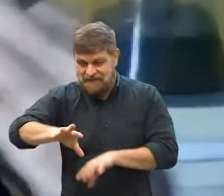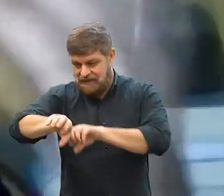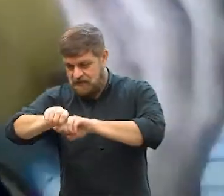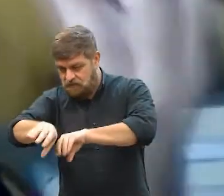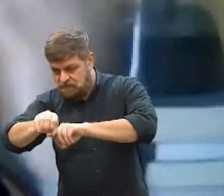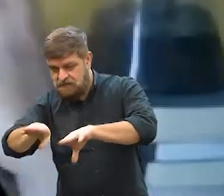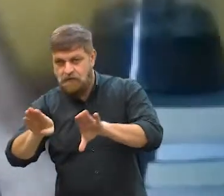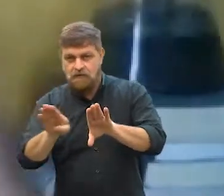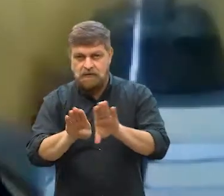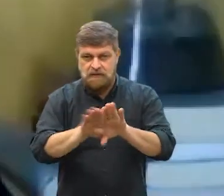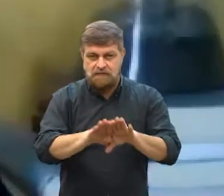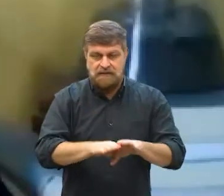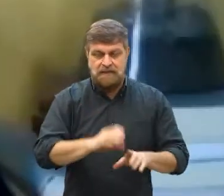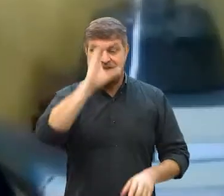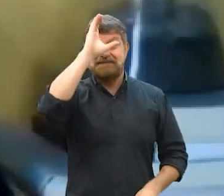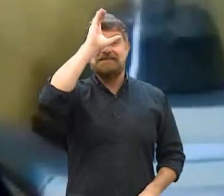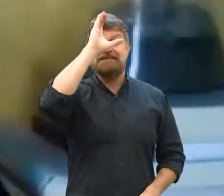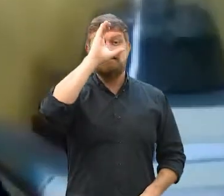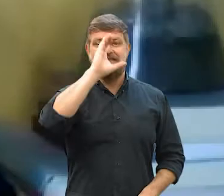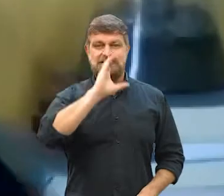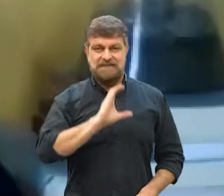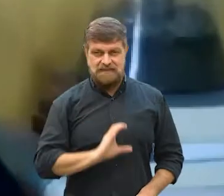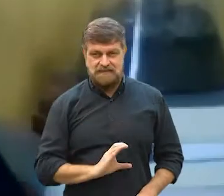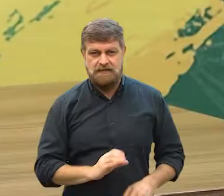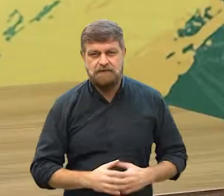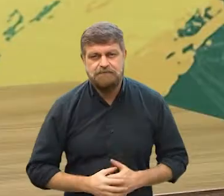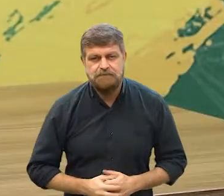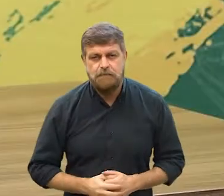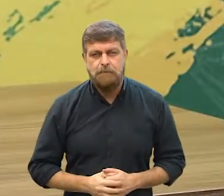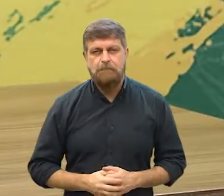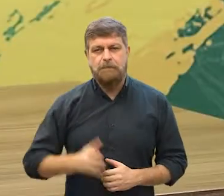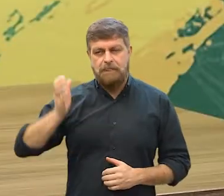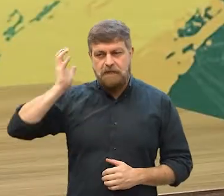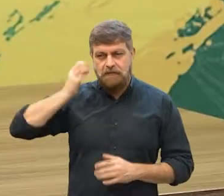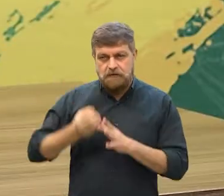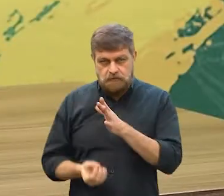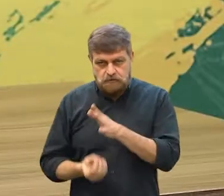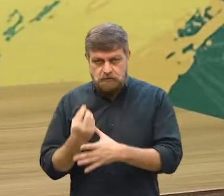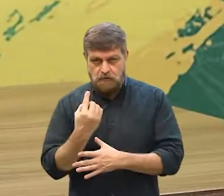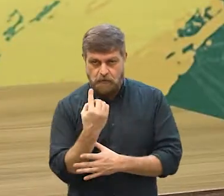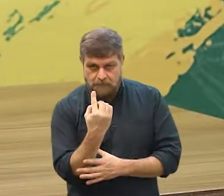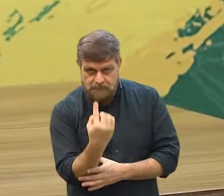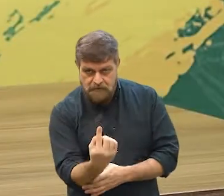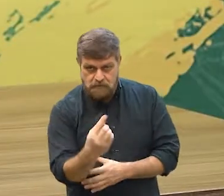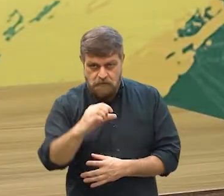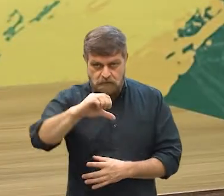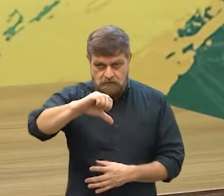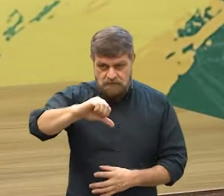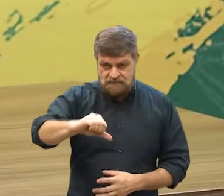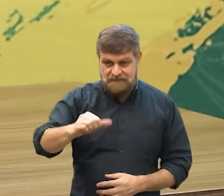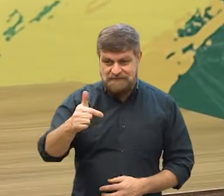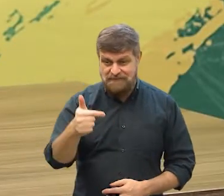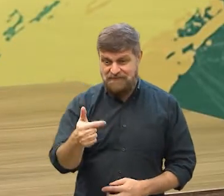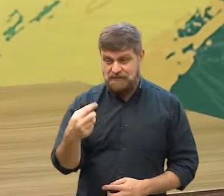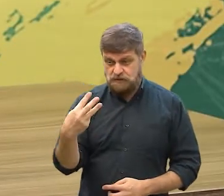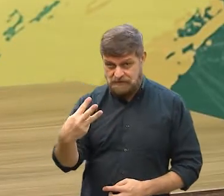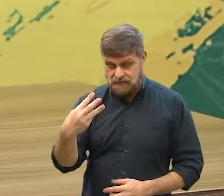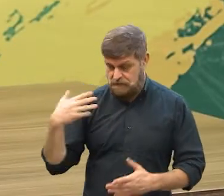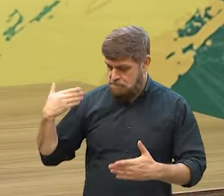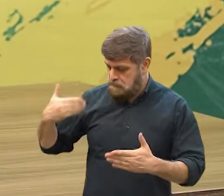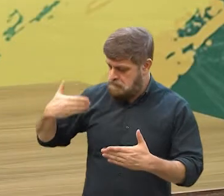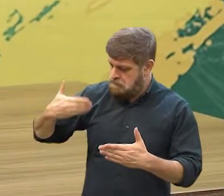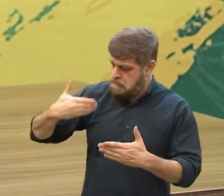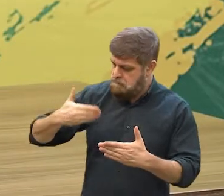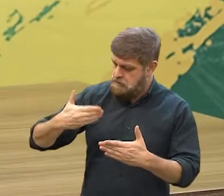como na questão da Cidadania da unidade nacional é o rádio que surgiu em 1923 né E